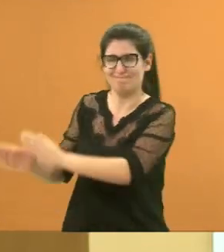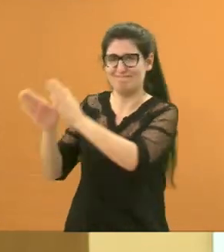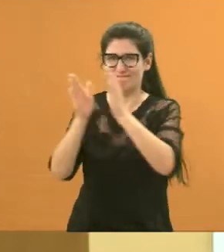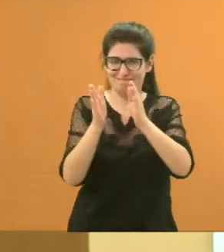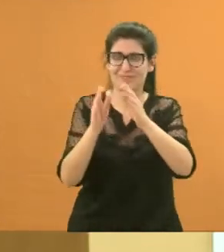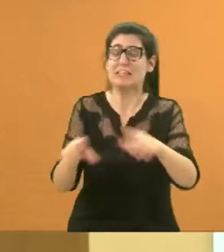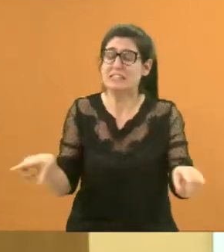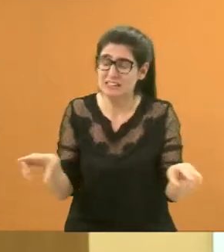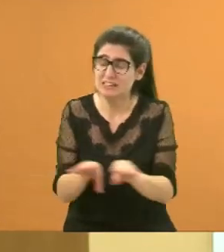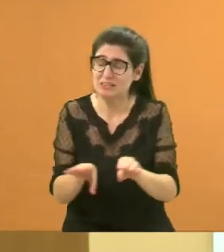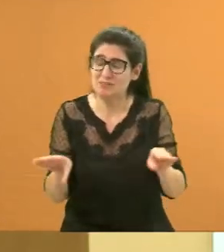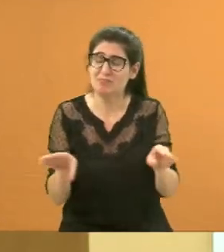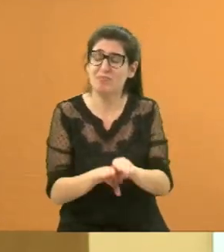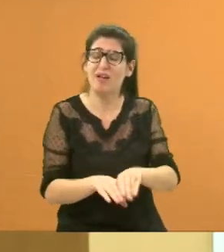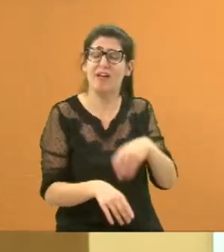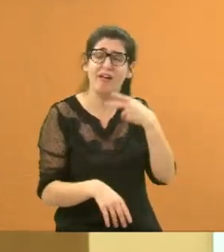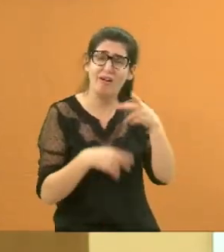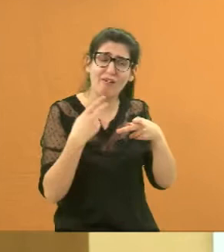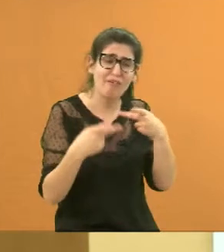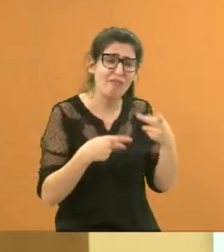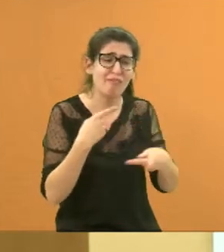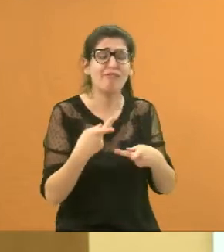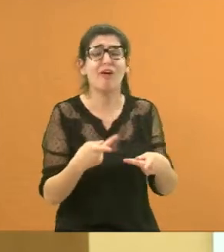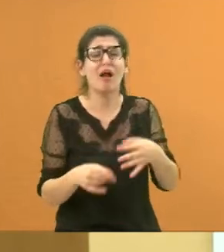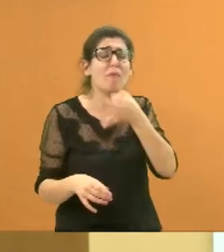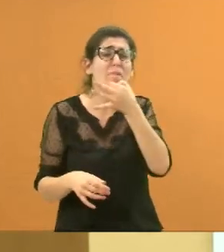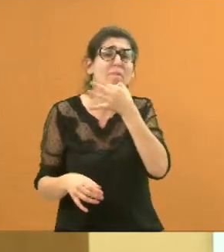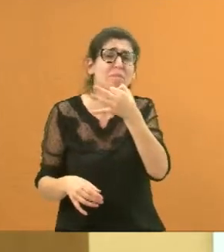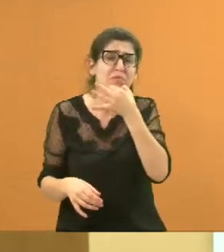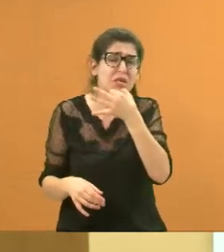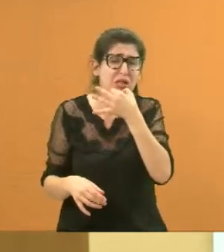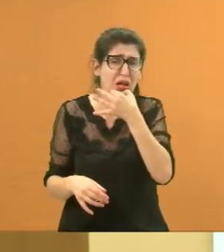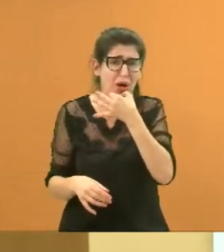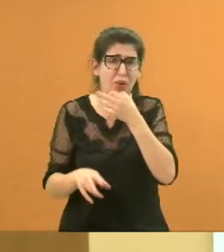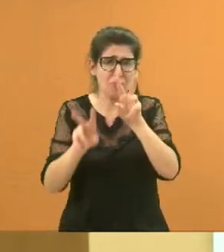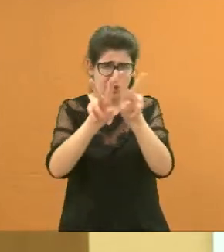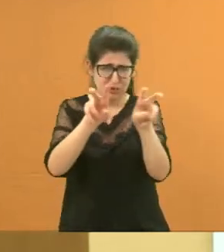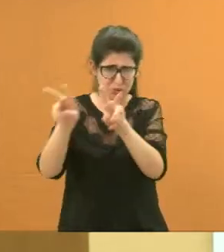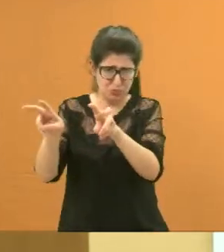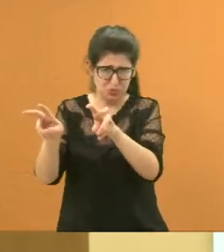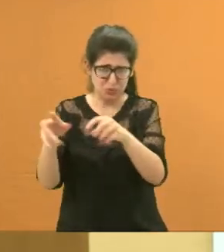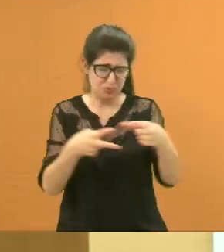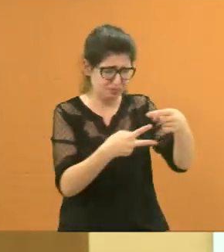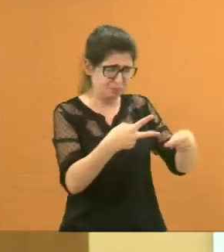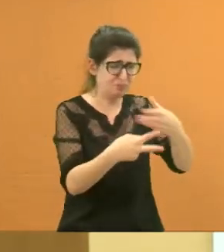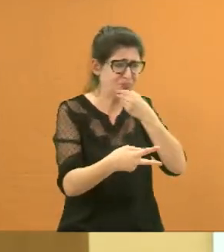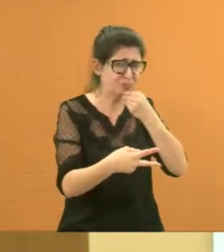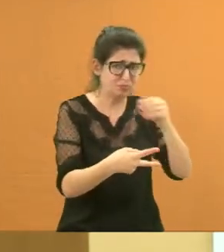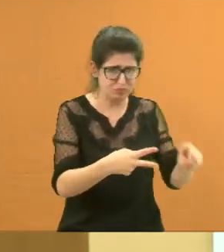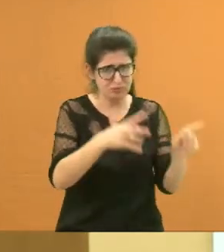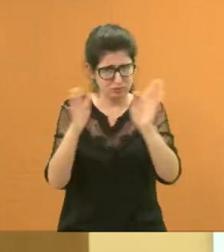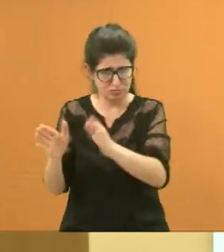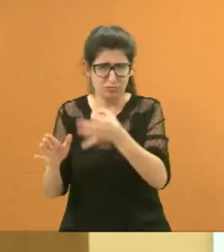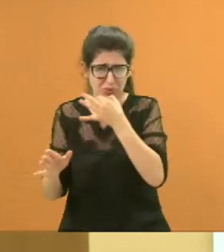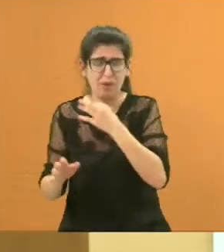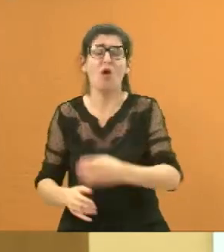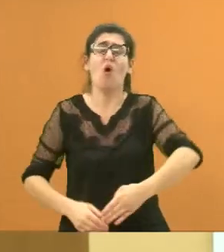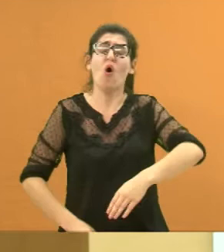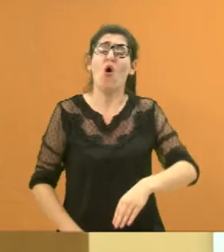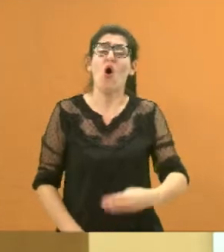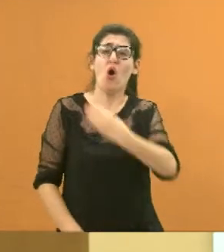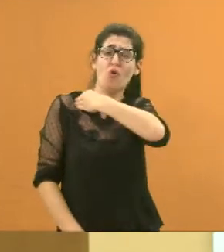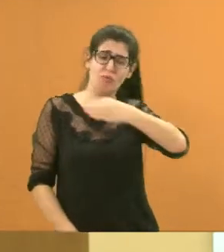Rodrigo também, o Paulinho contradisse um pouco, e eu quero dar a minha opinião sobre o assunto, que é quando a gente fala em governar para todos.